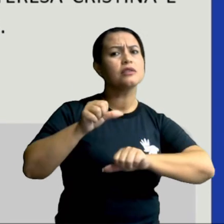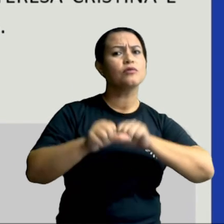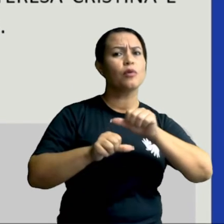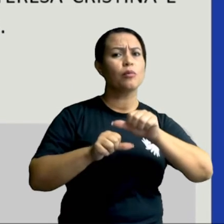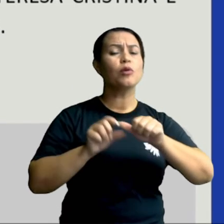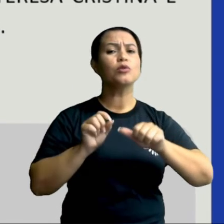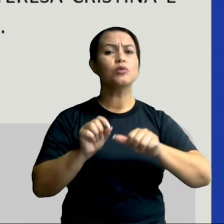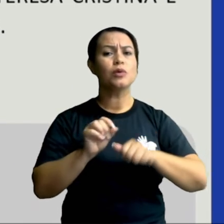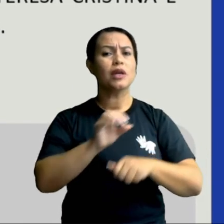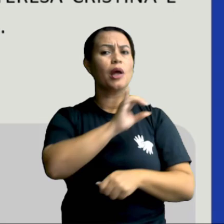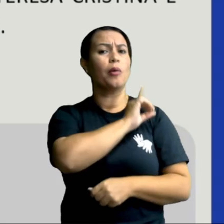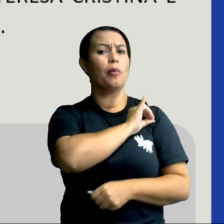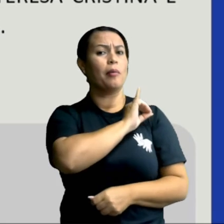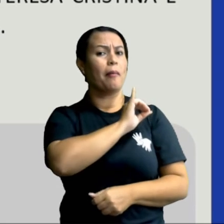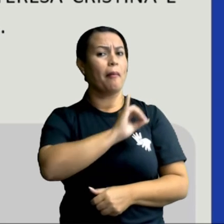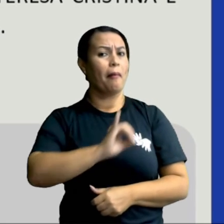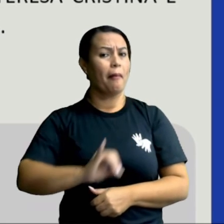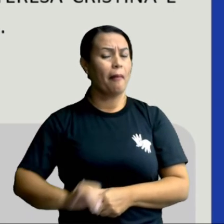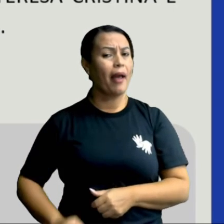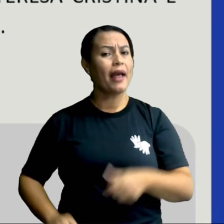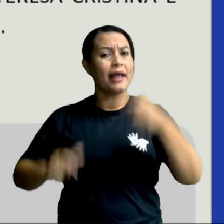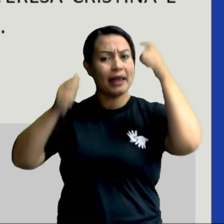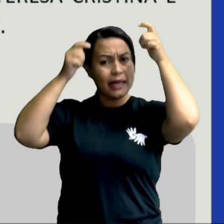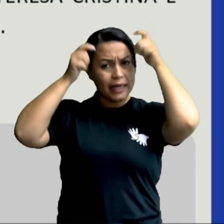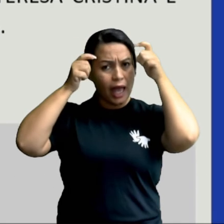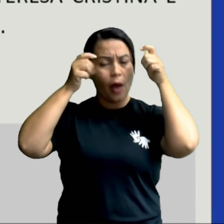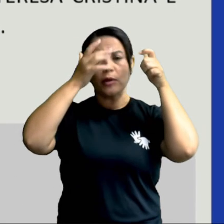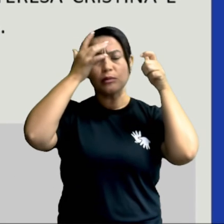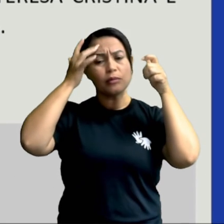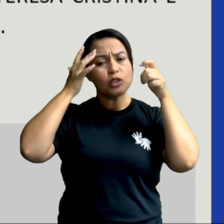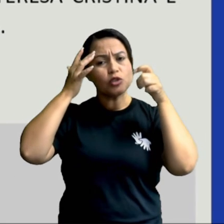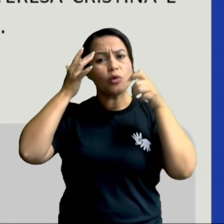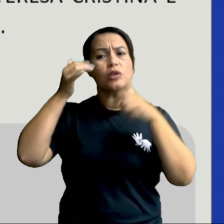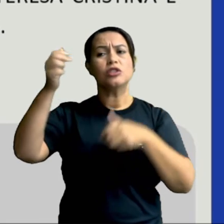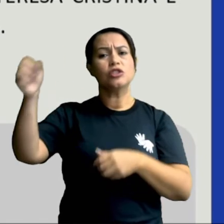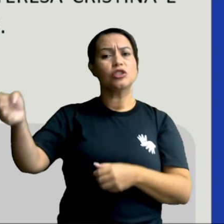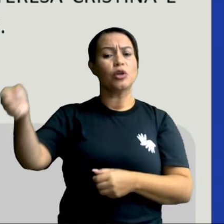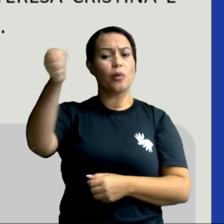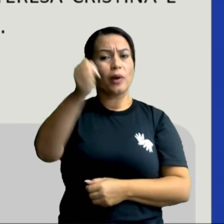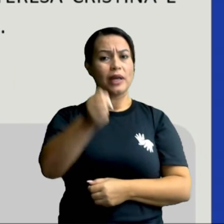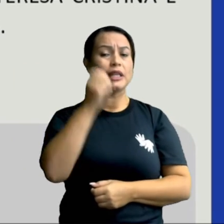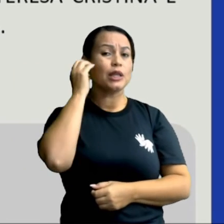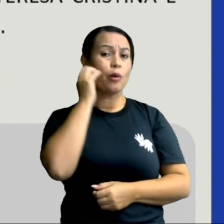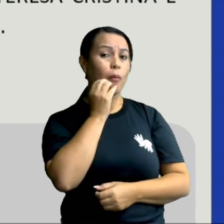Imperial, ou seja, abrigou a família imperial, o imperador Dom Pedro